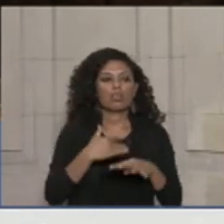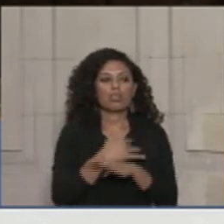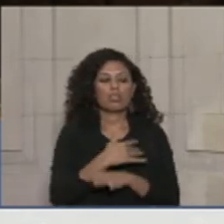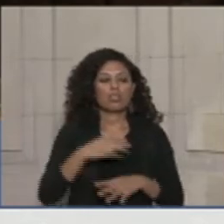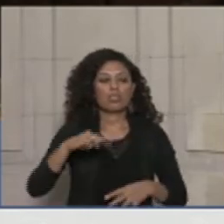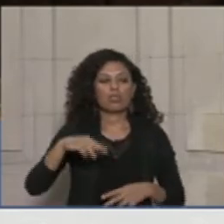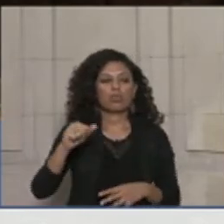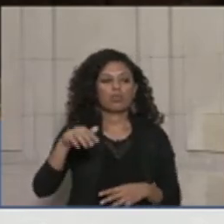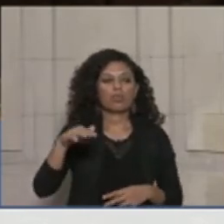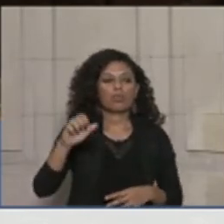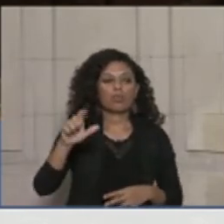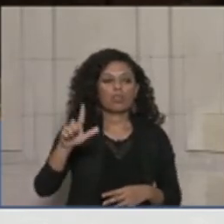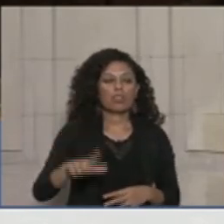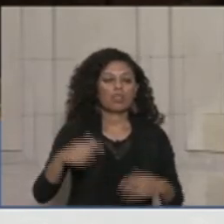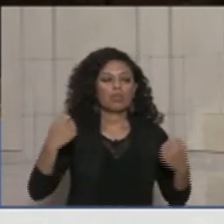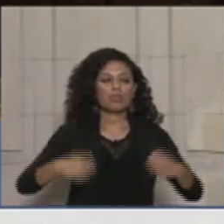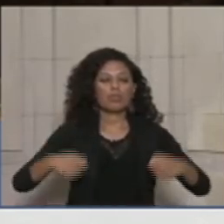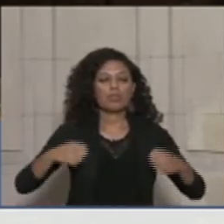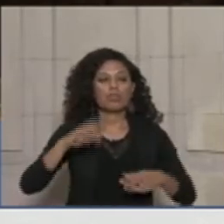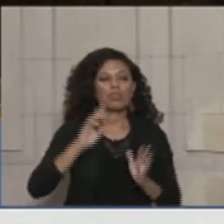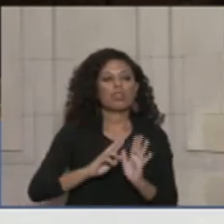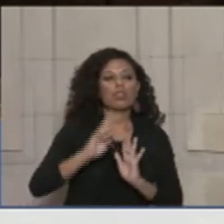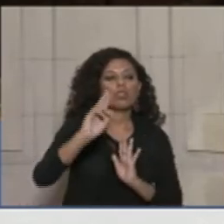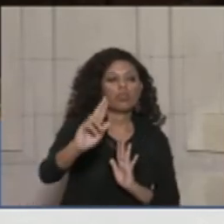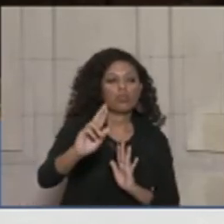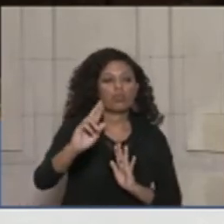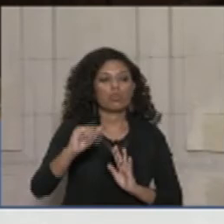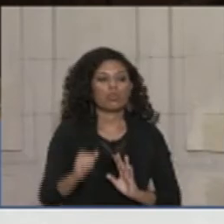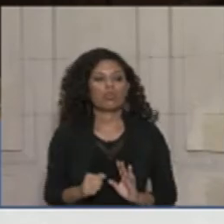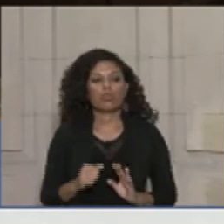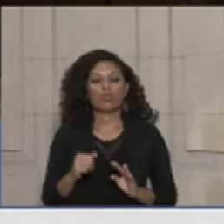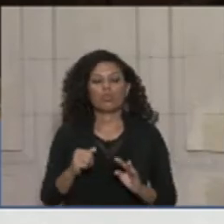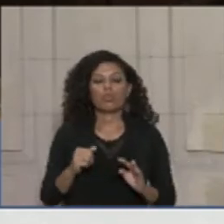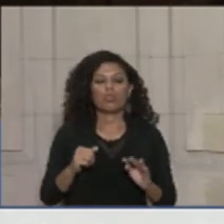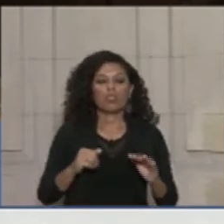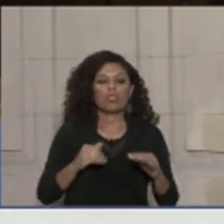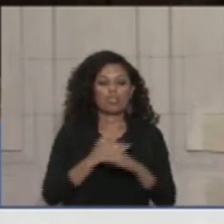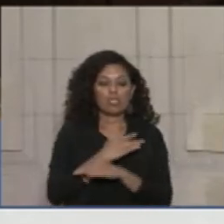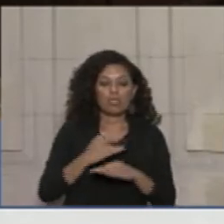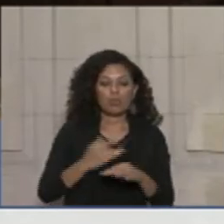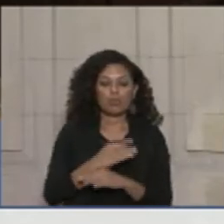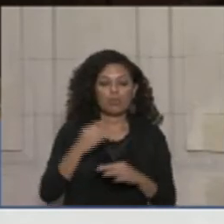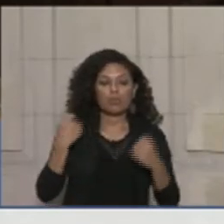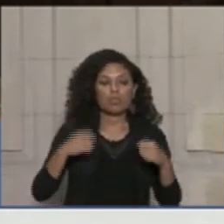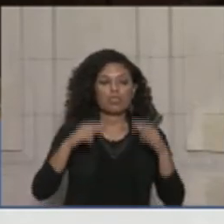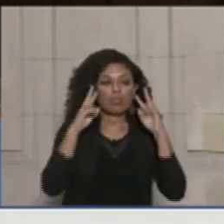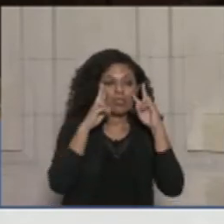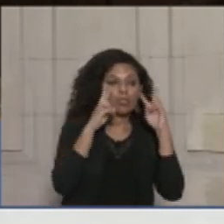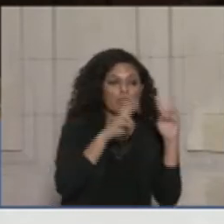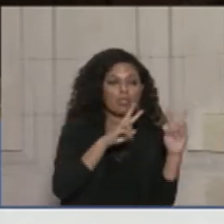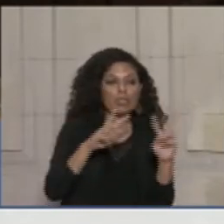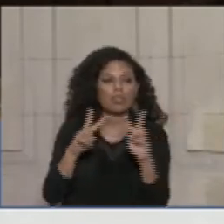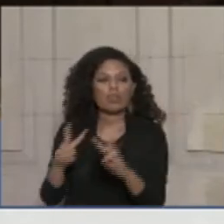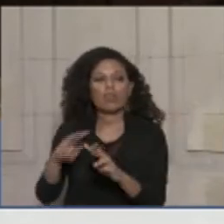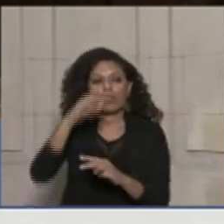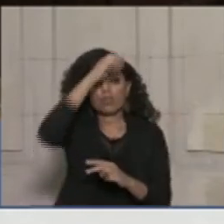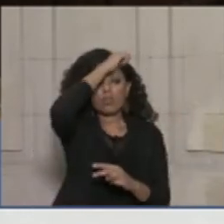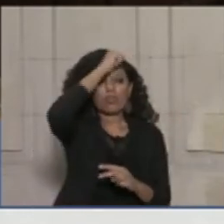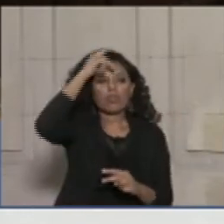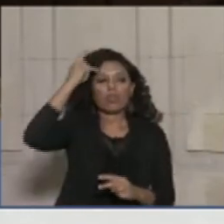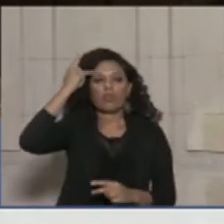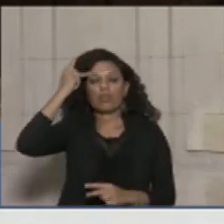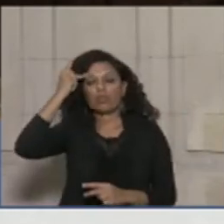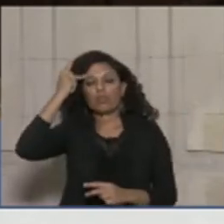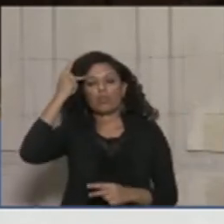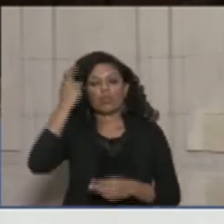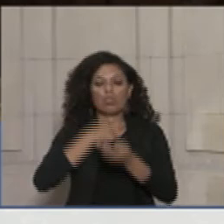dessa resposta. Macaé precisa enxergar o que se tornou aquela prefeitura na administração